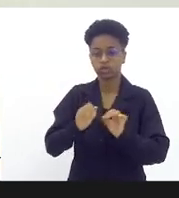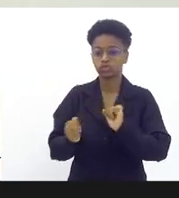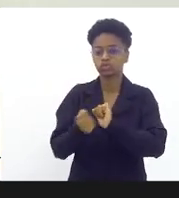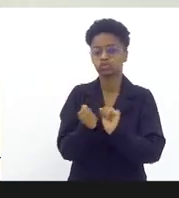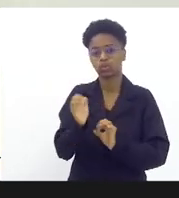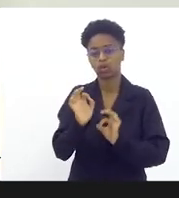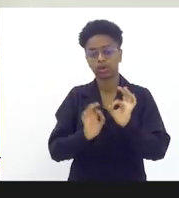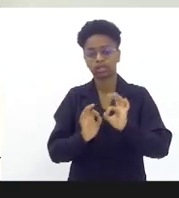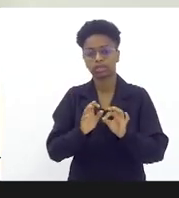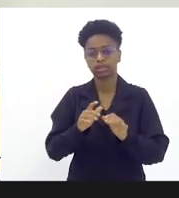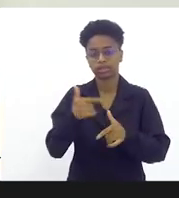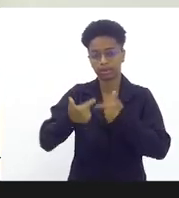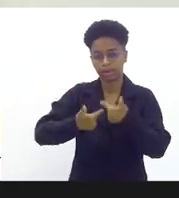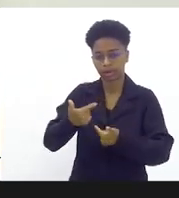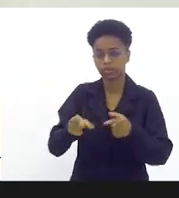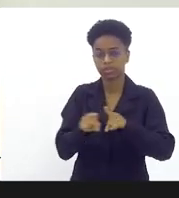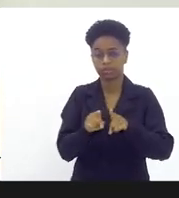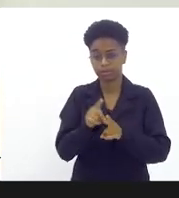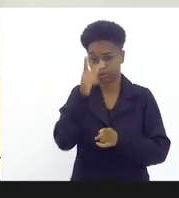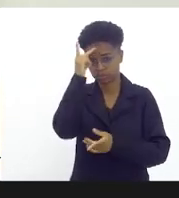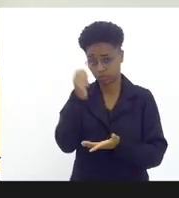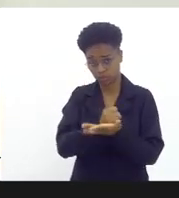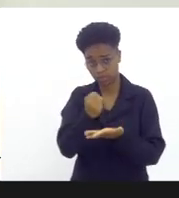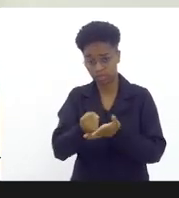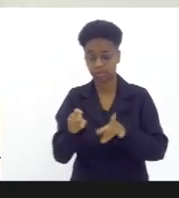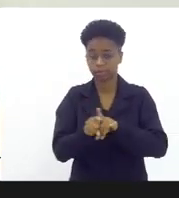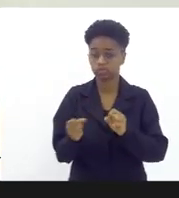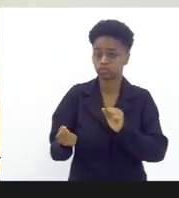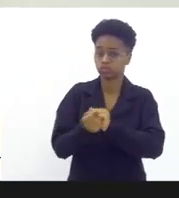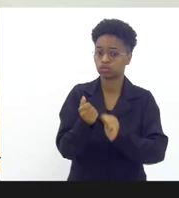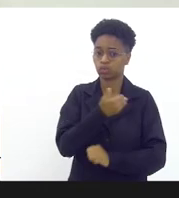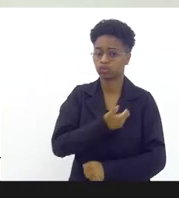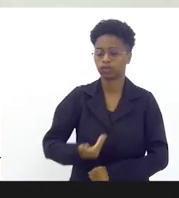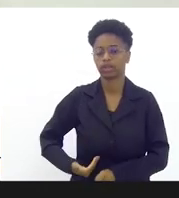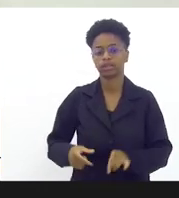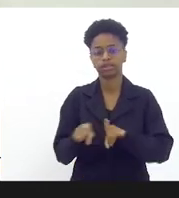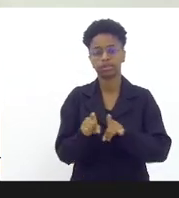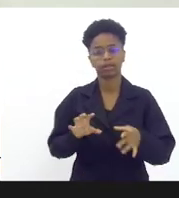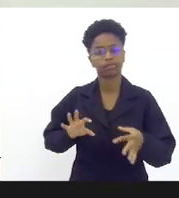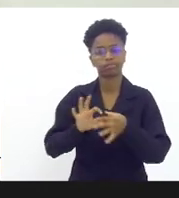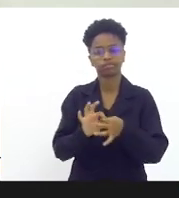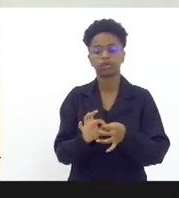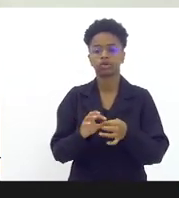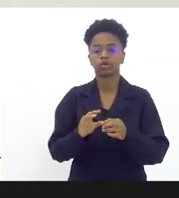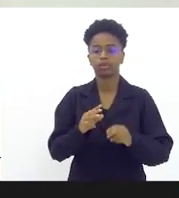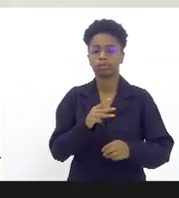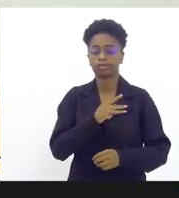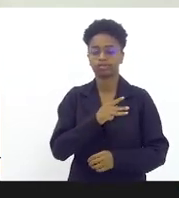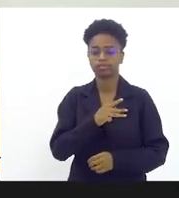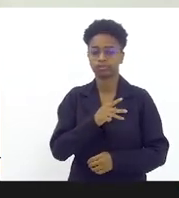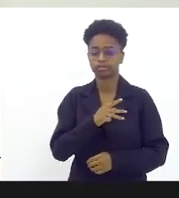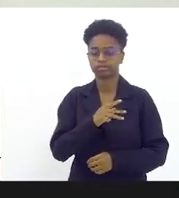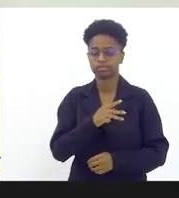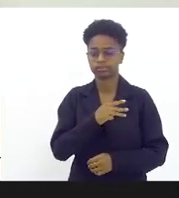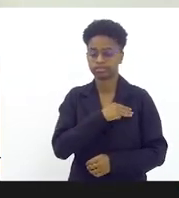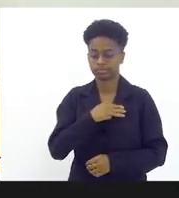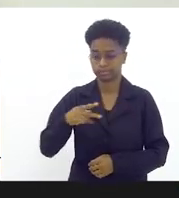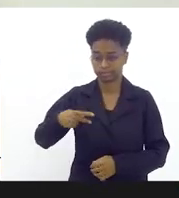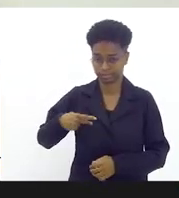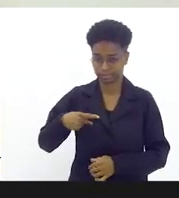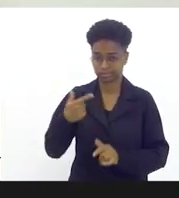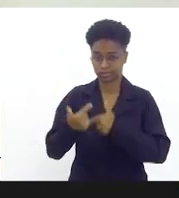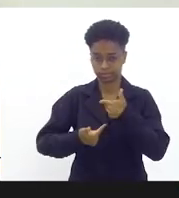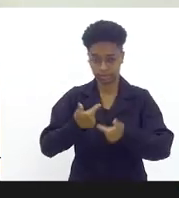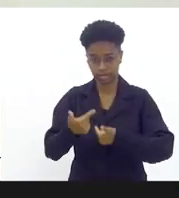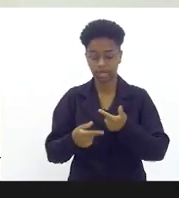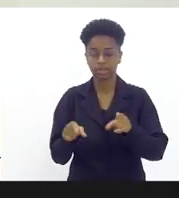trabalhadores, organizações de empregadores e ao governo. Né. Também temos uma parceria extensa aí com o Ministério Público do Trabalho, vejo o doutor Arthur